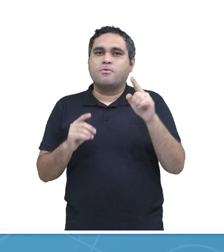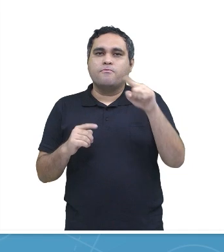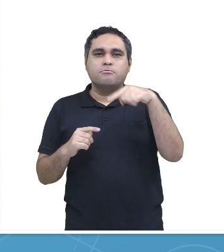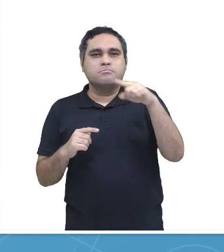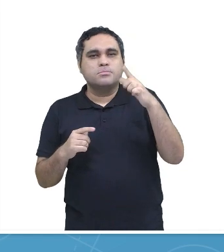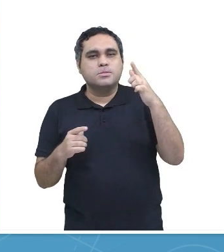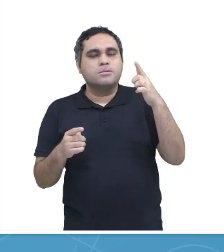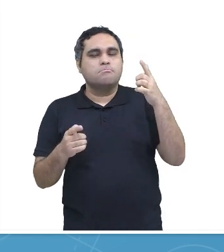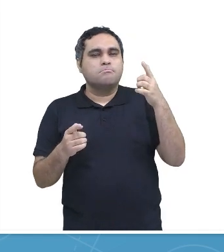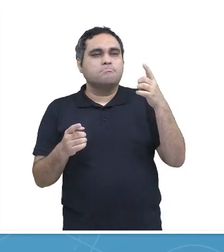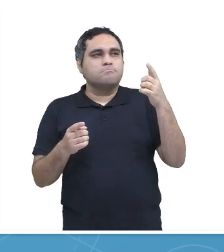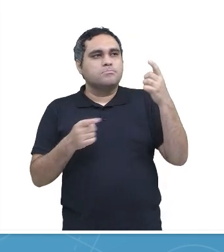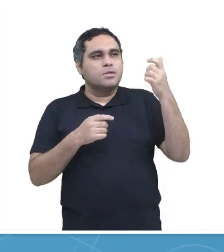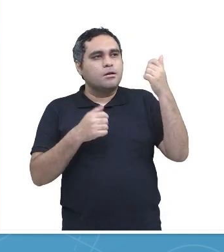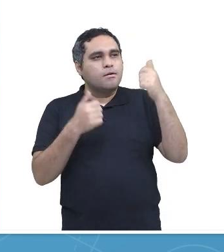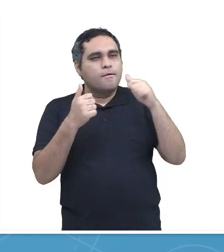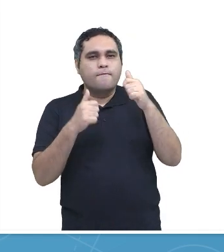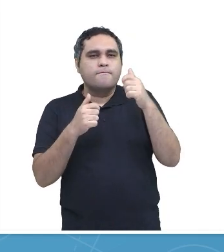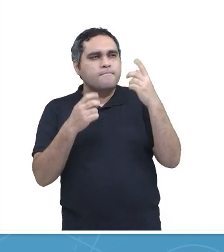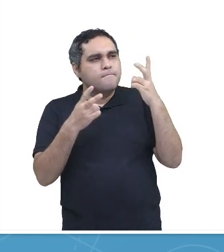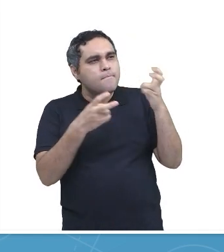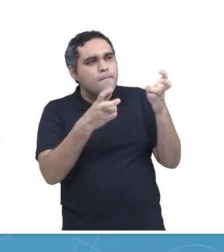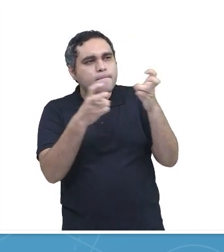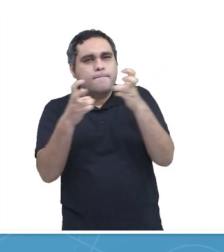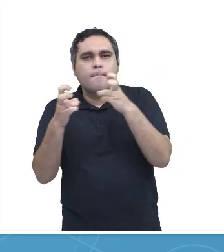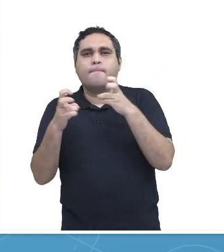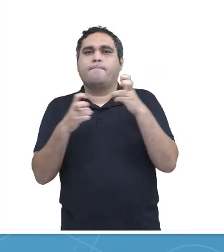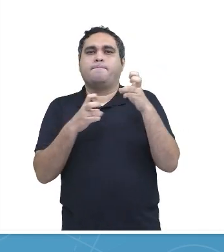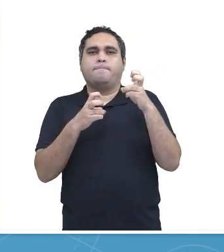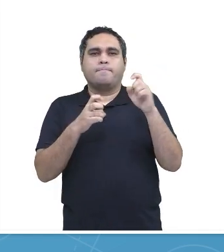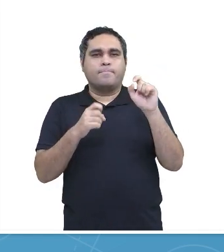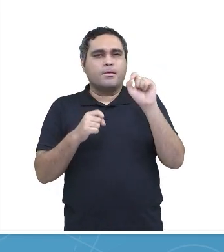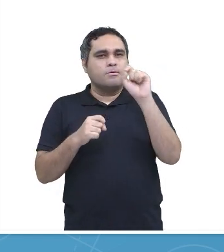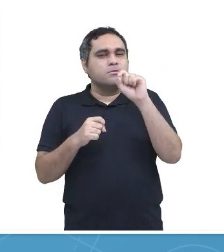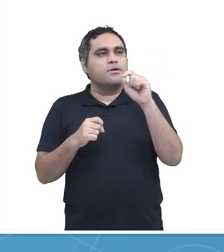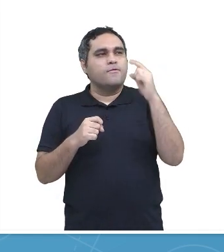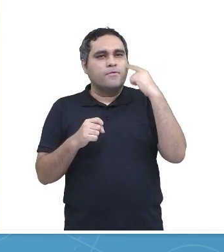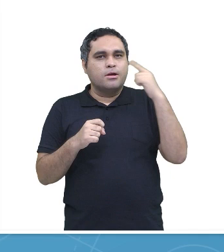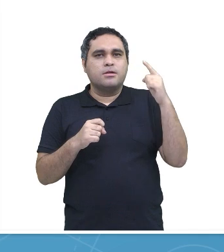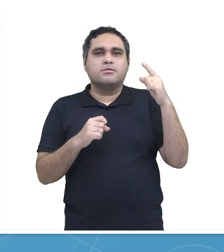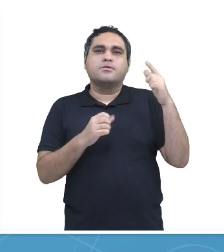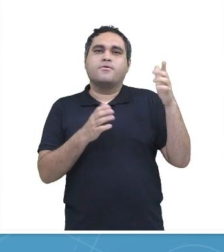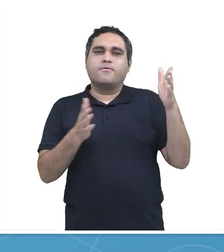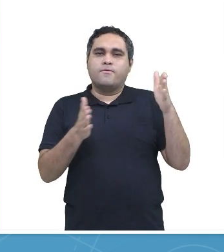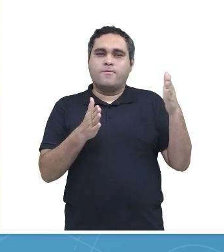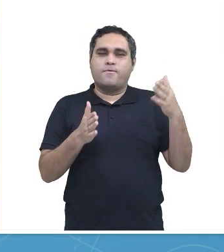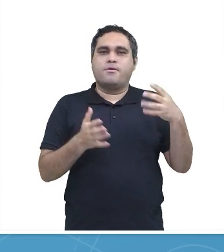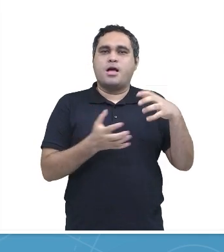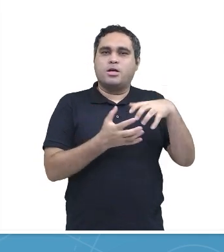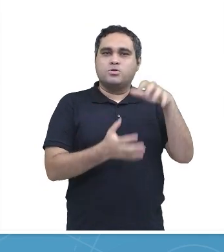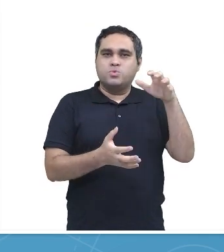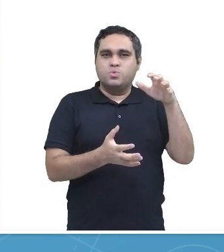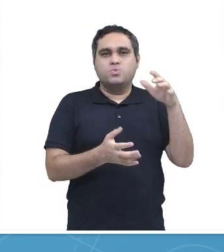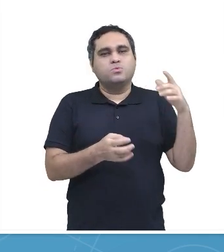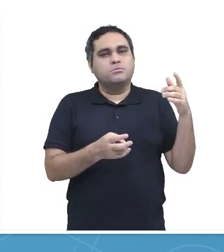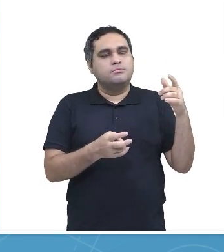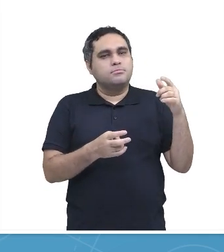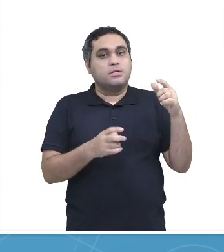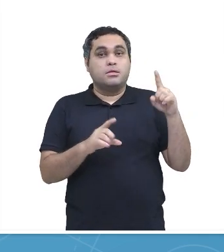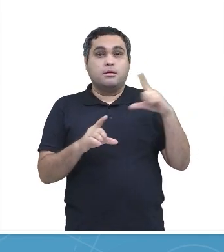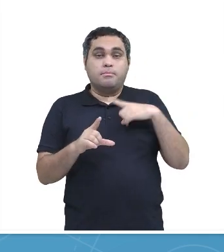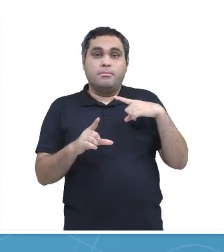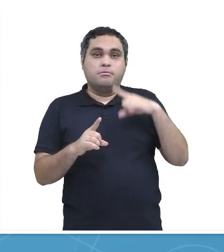de vocês em relação às características e fatos que fazem parte da vida adulta. A criatividade